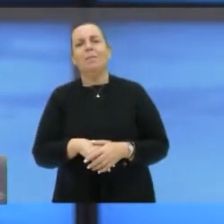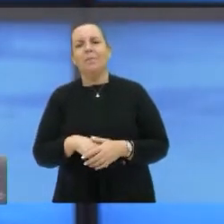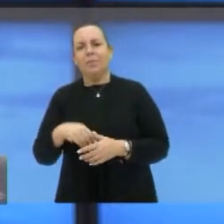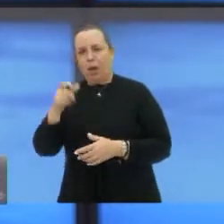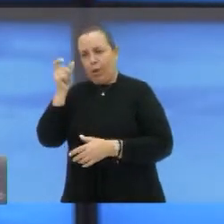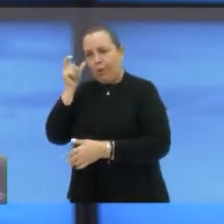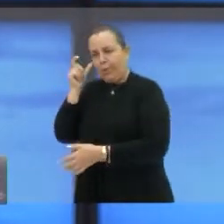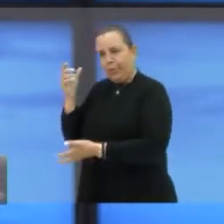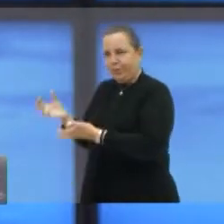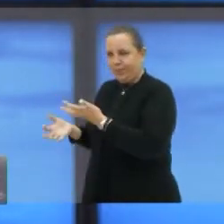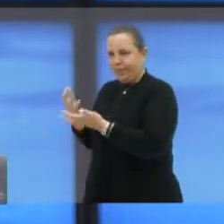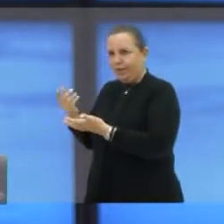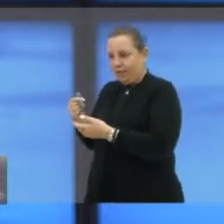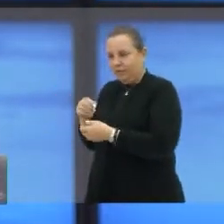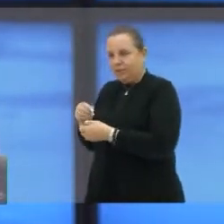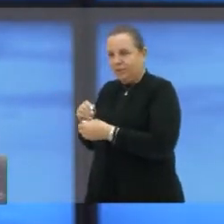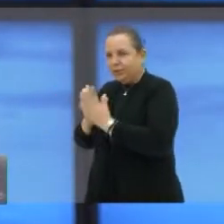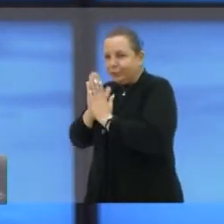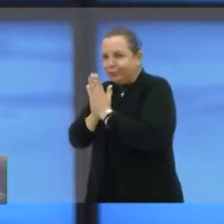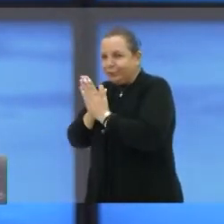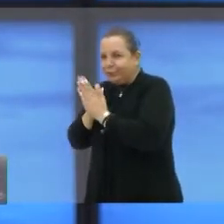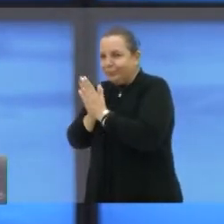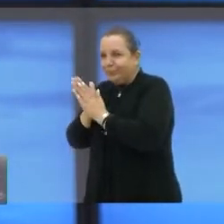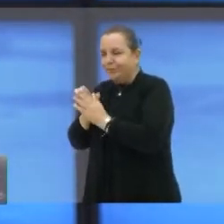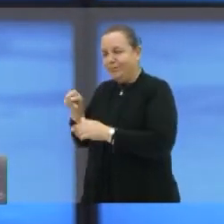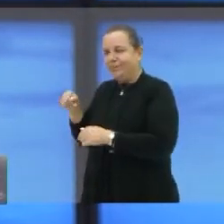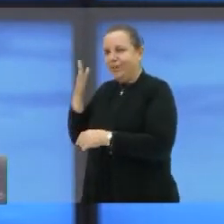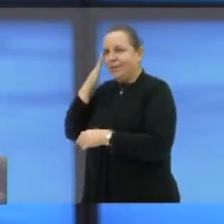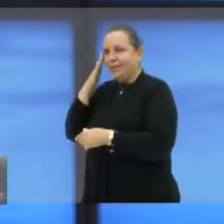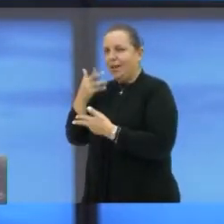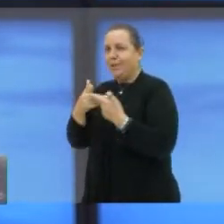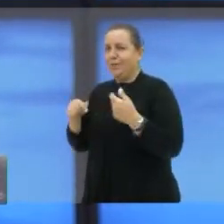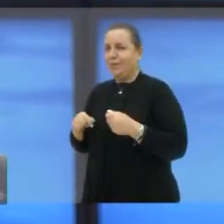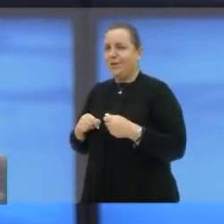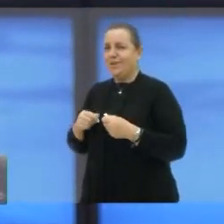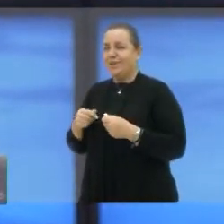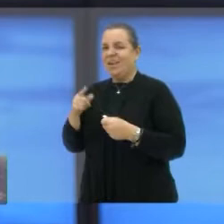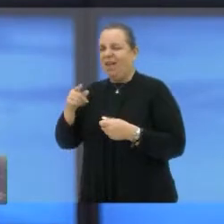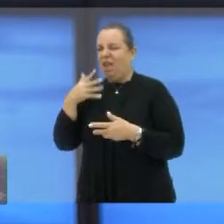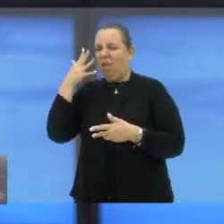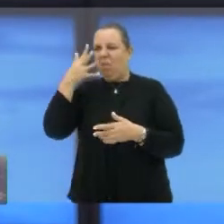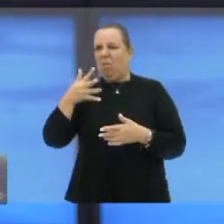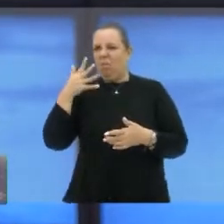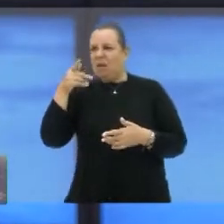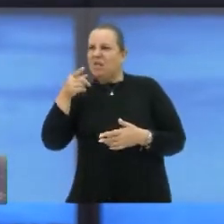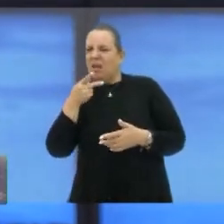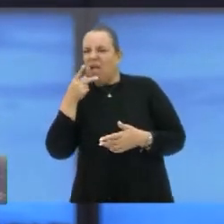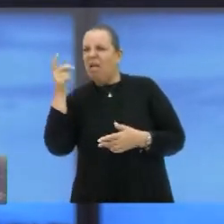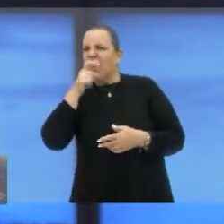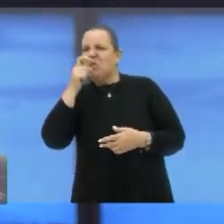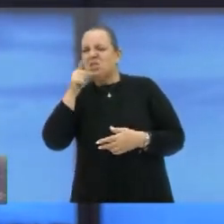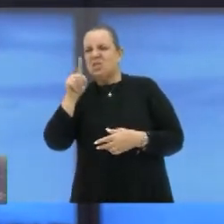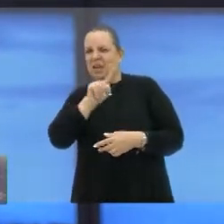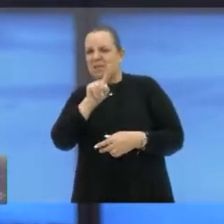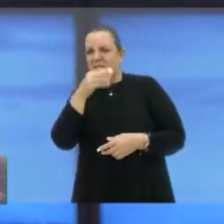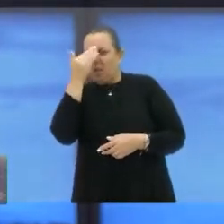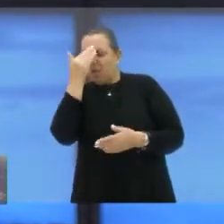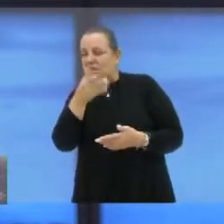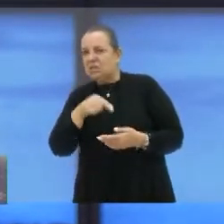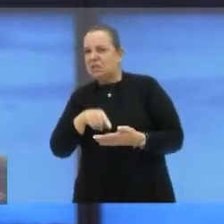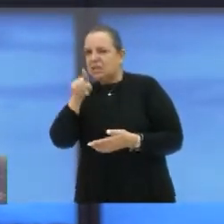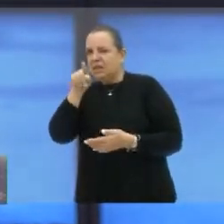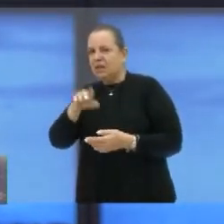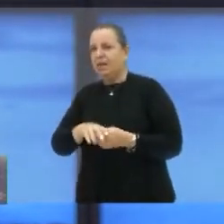Satanás, a insídia do demônio, quer dizer: não, tudo isso que o padre está pregando é mentira. Não caia na artimanha